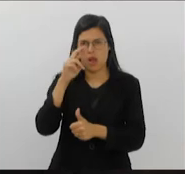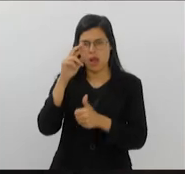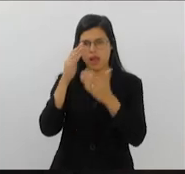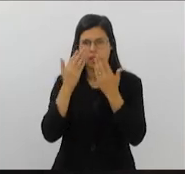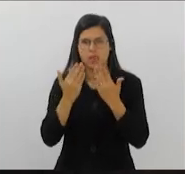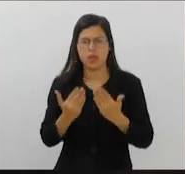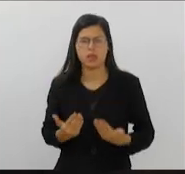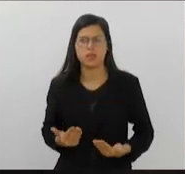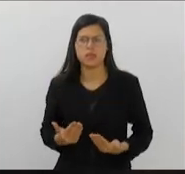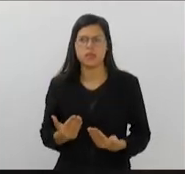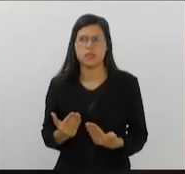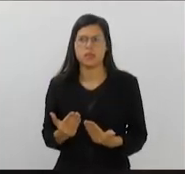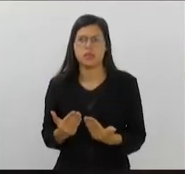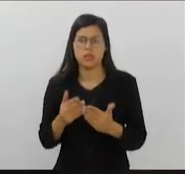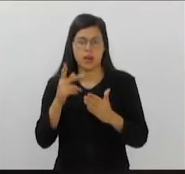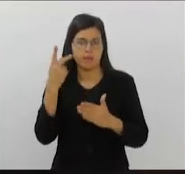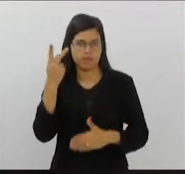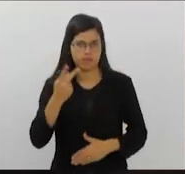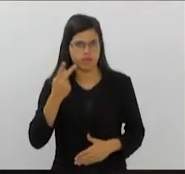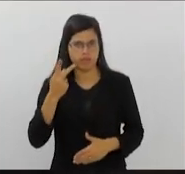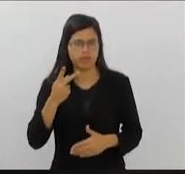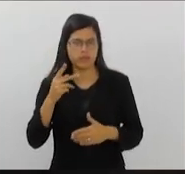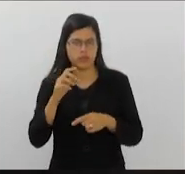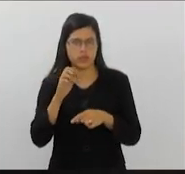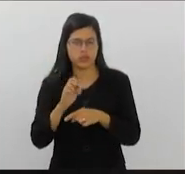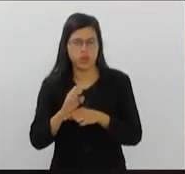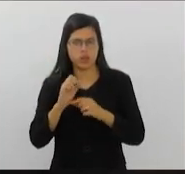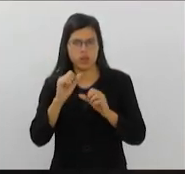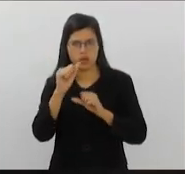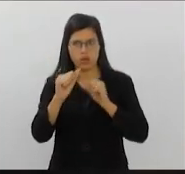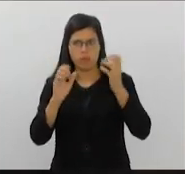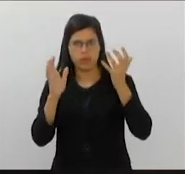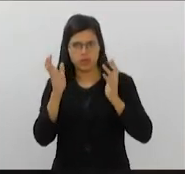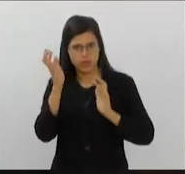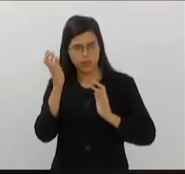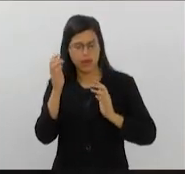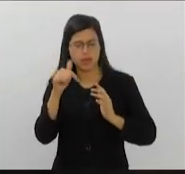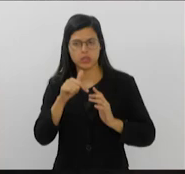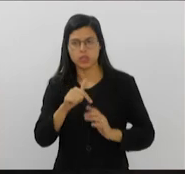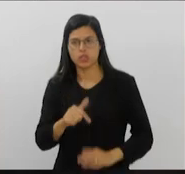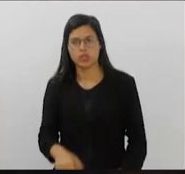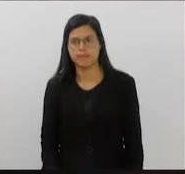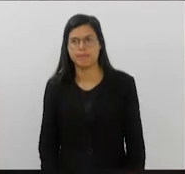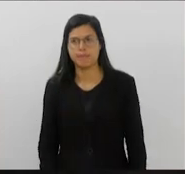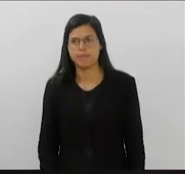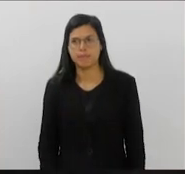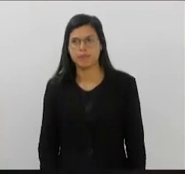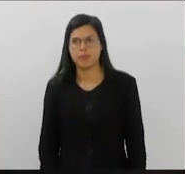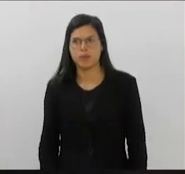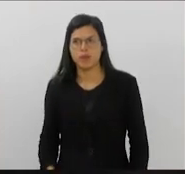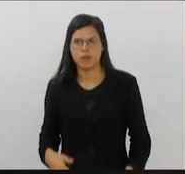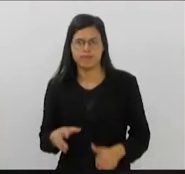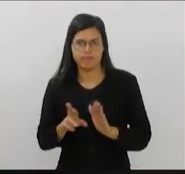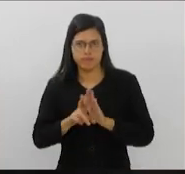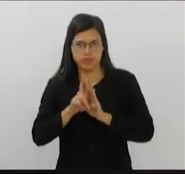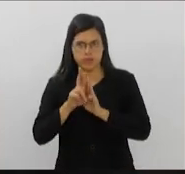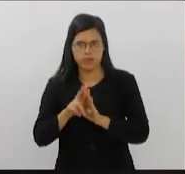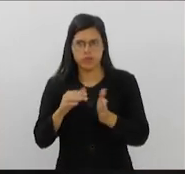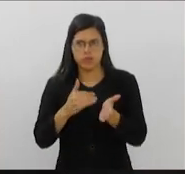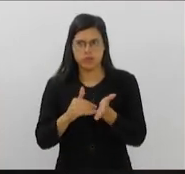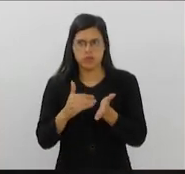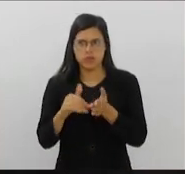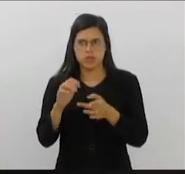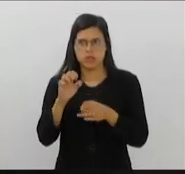a execução da política estadual de mudanças climáticas. E quando a gente fala em mudança climática, eu represento aqui a Secretaria de Estado do Ambiente